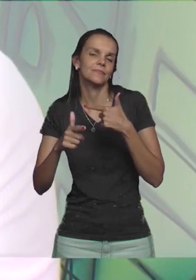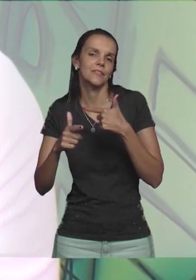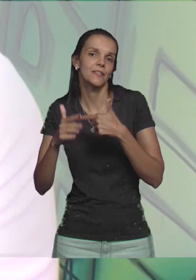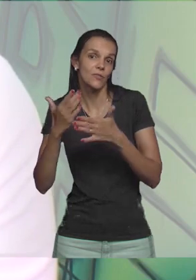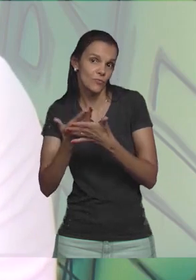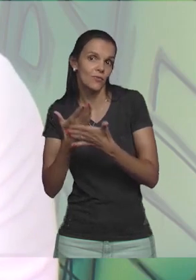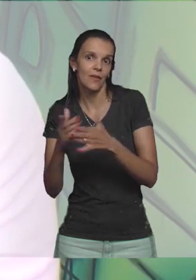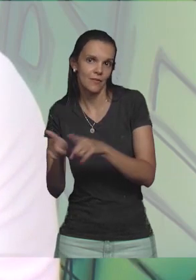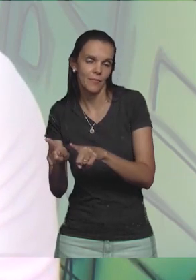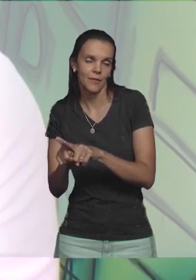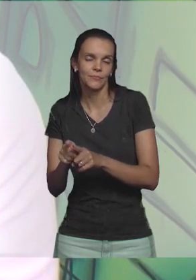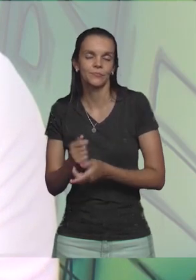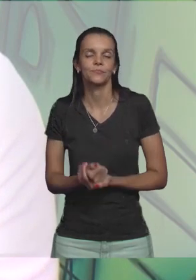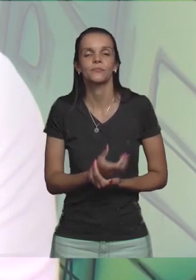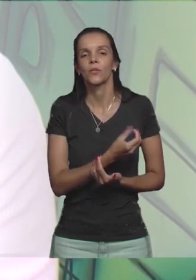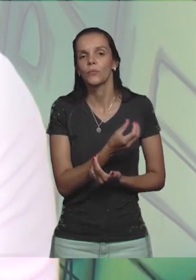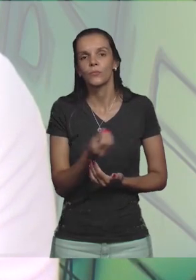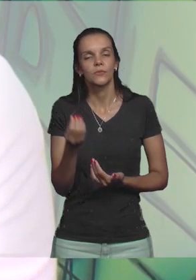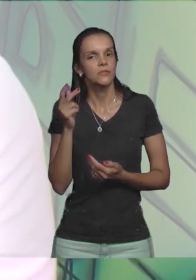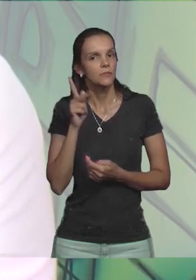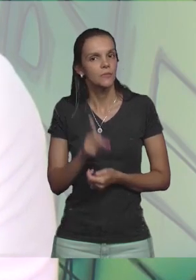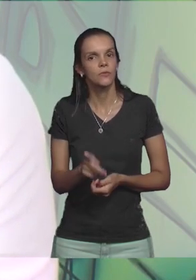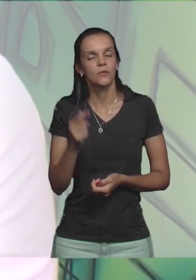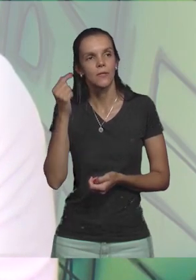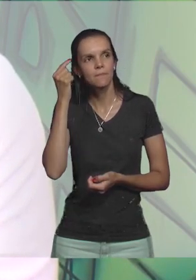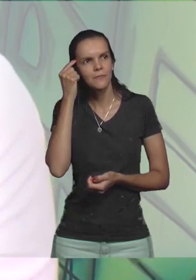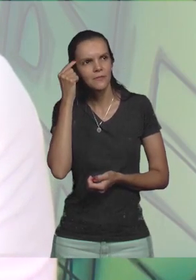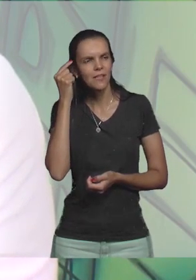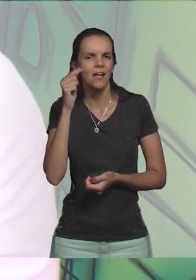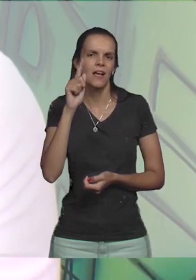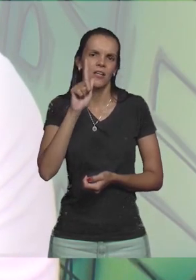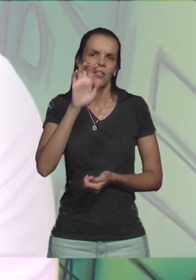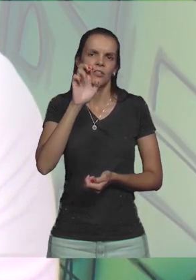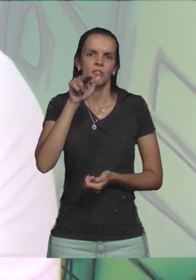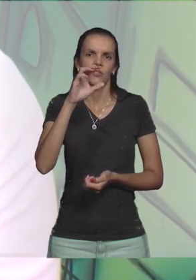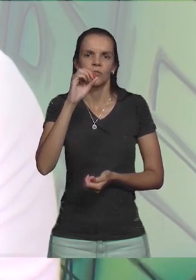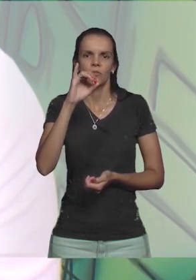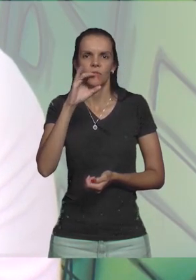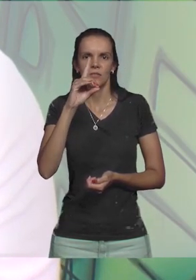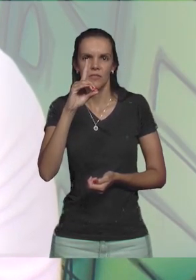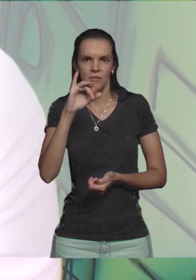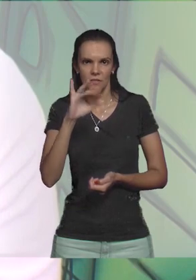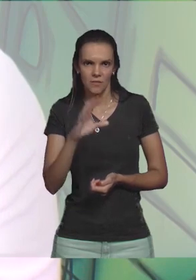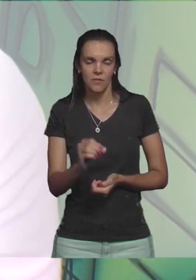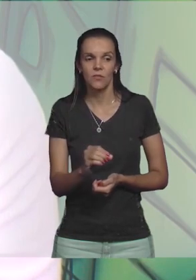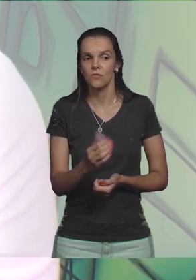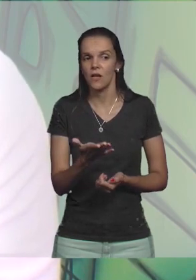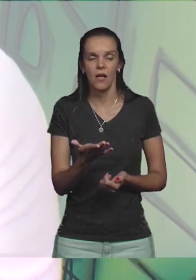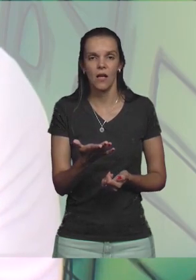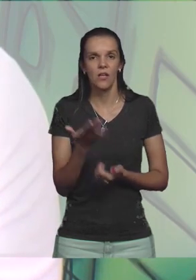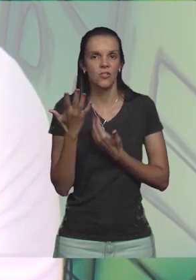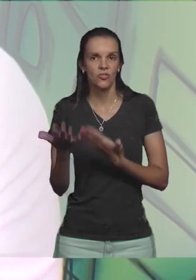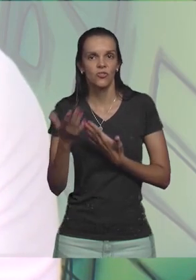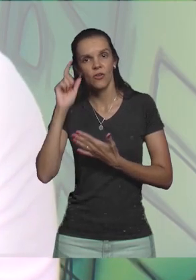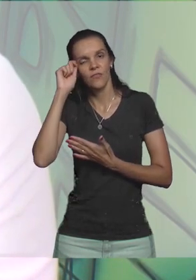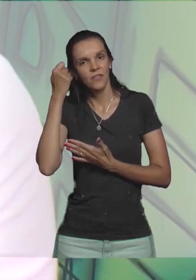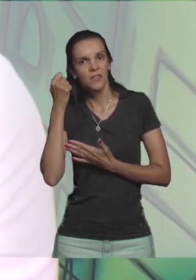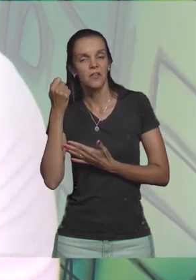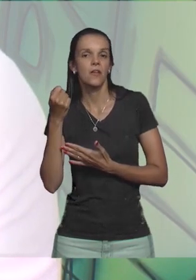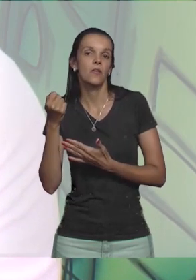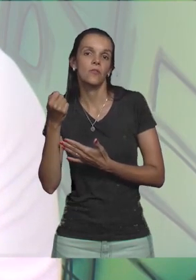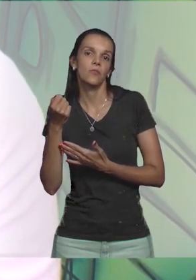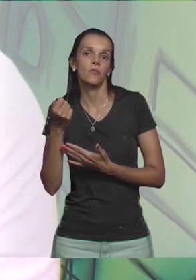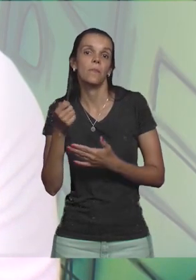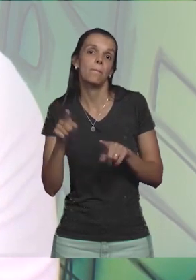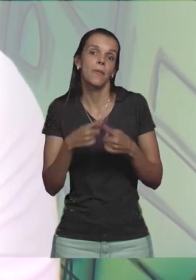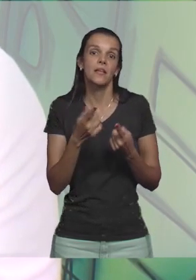Muitas pessoas questionam, né, essa coisa do genocídio. Mas outras pessoas também morrem. Não é só jovem negro que morre,